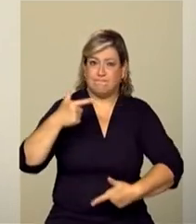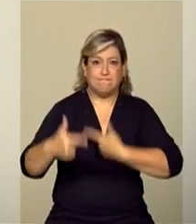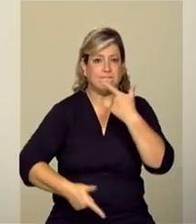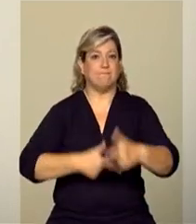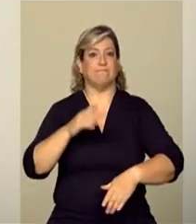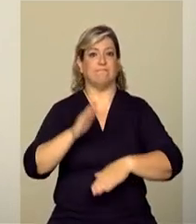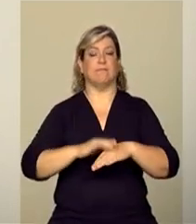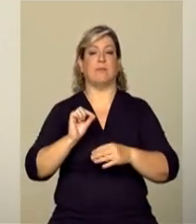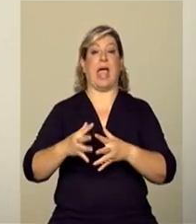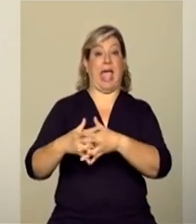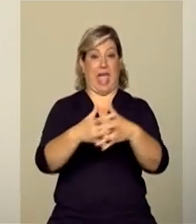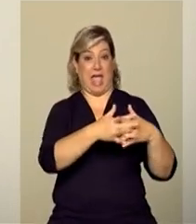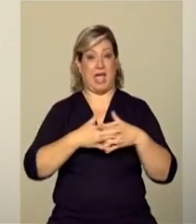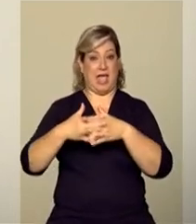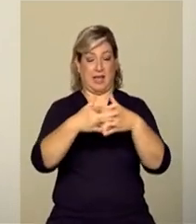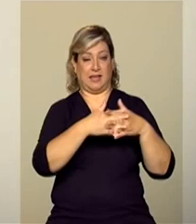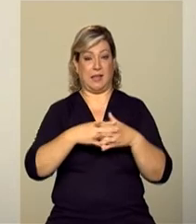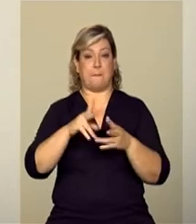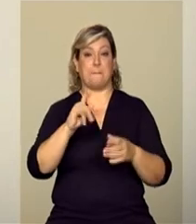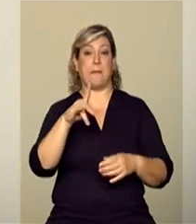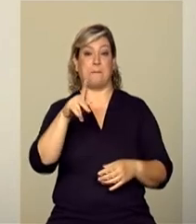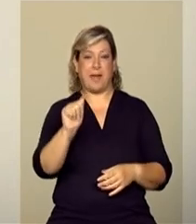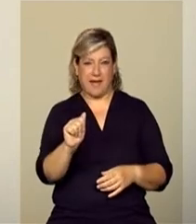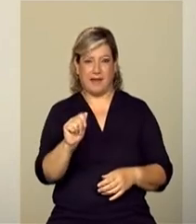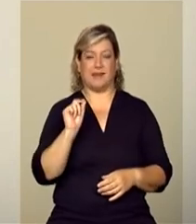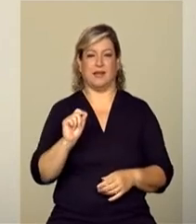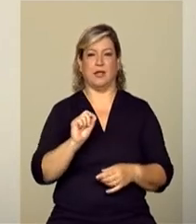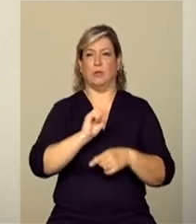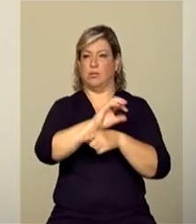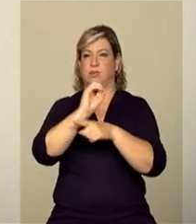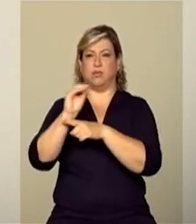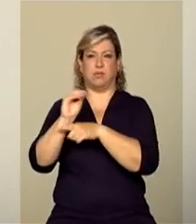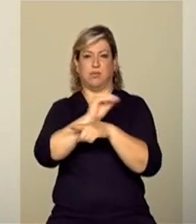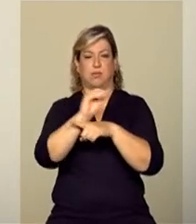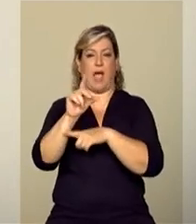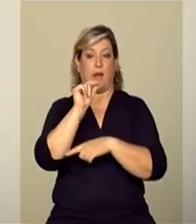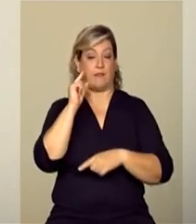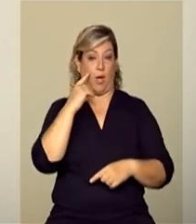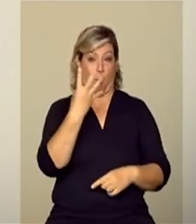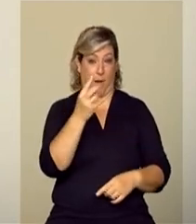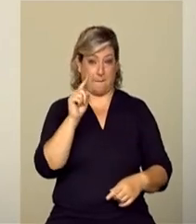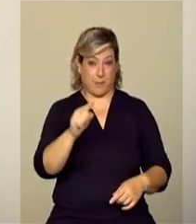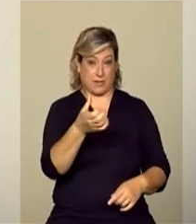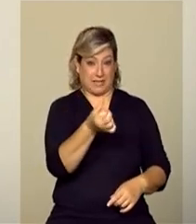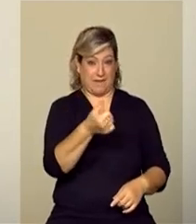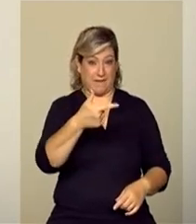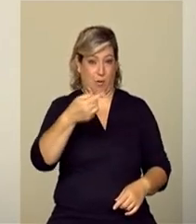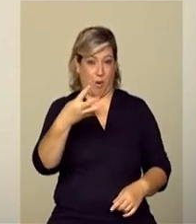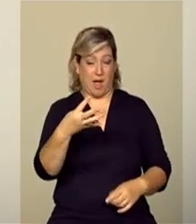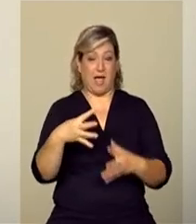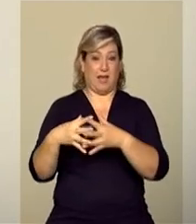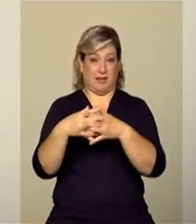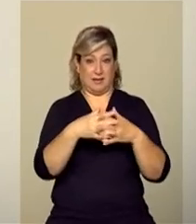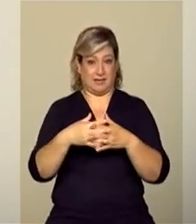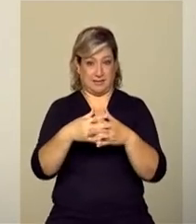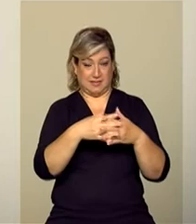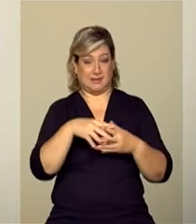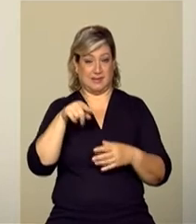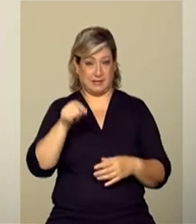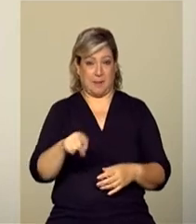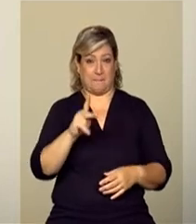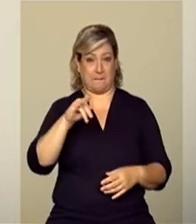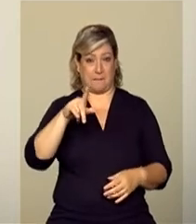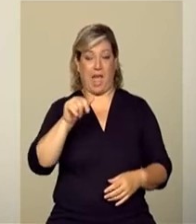carro-pipa já vista nesse país veja você que 4.624 carros pipa Luciano